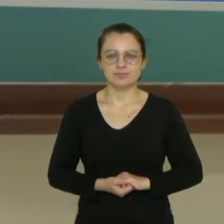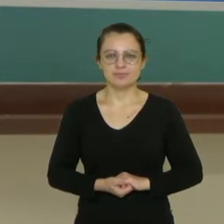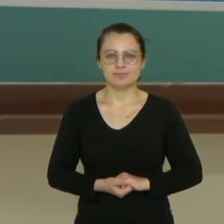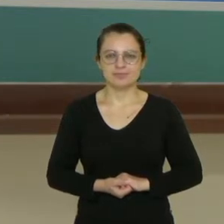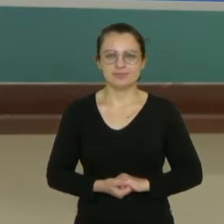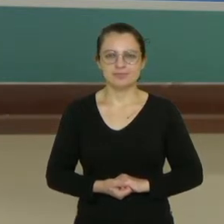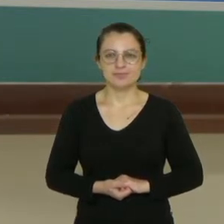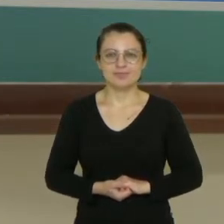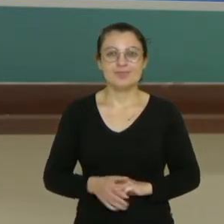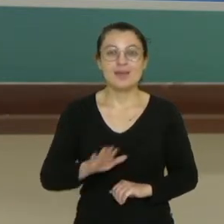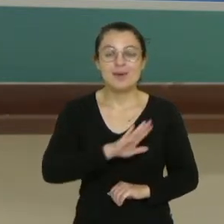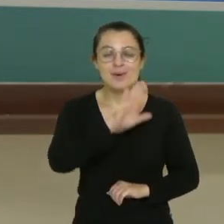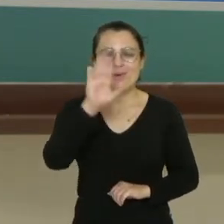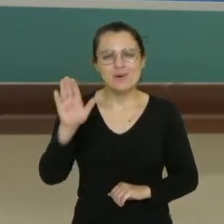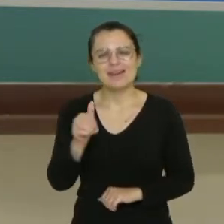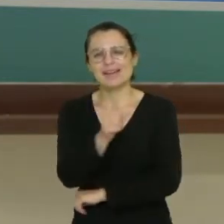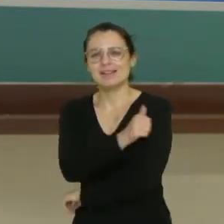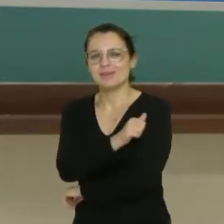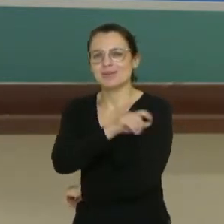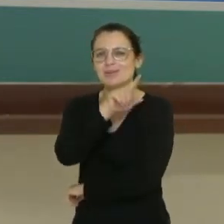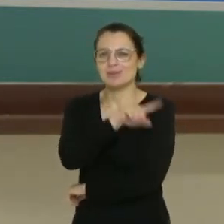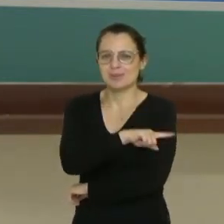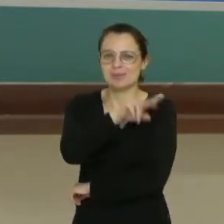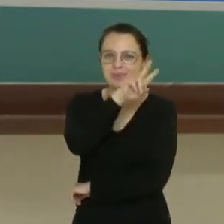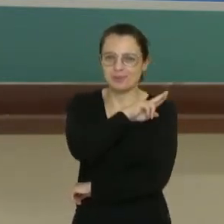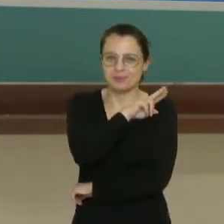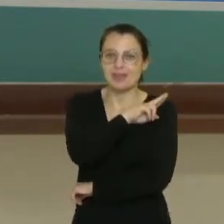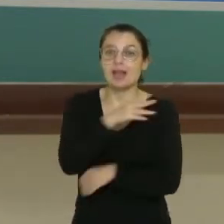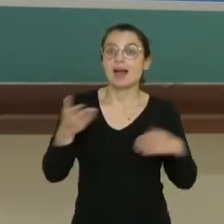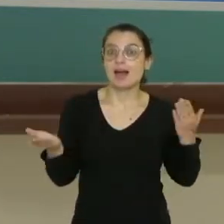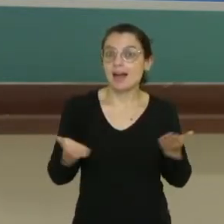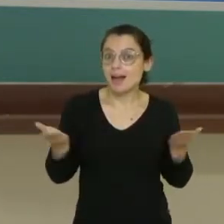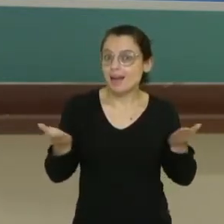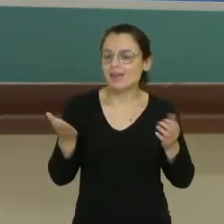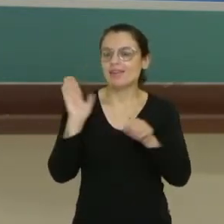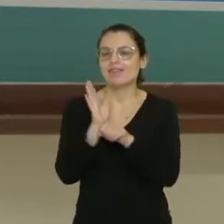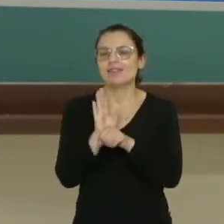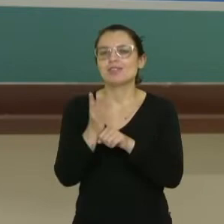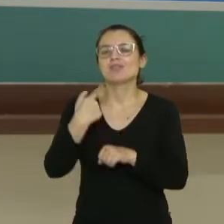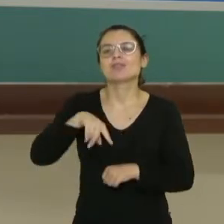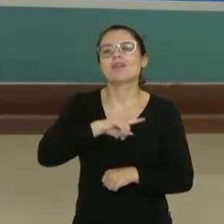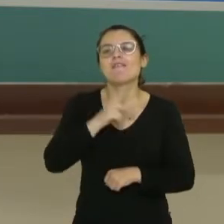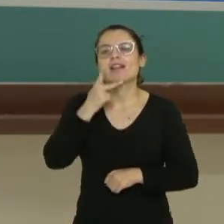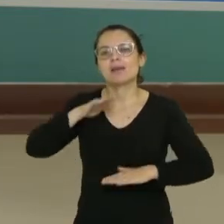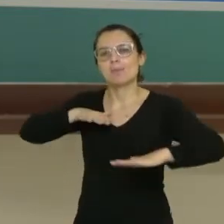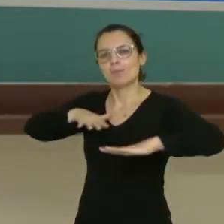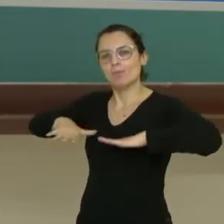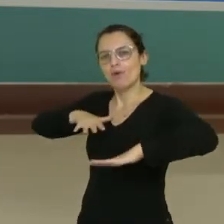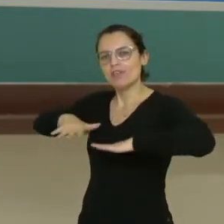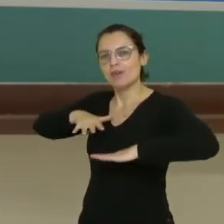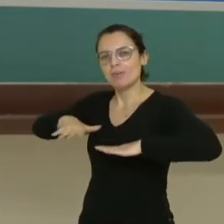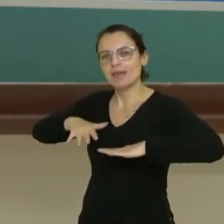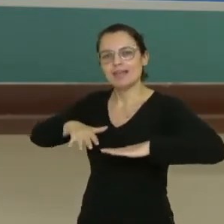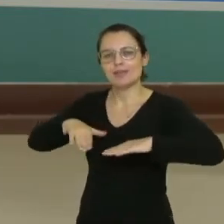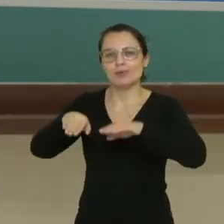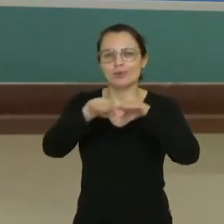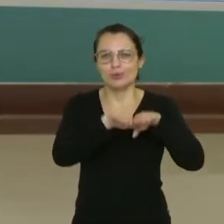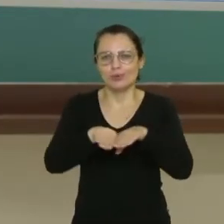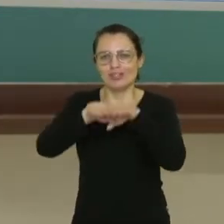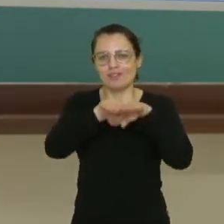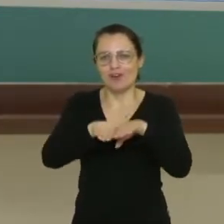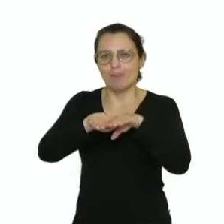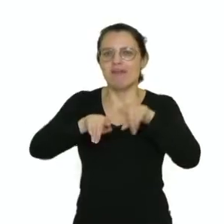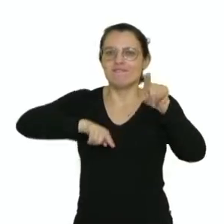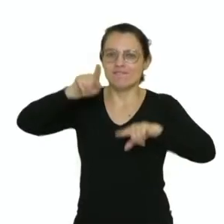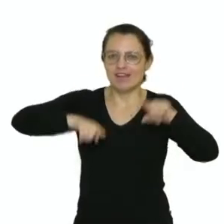Olá estudantes a primeira série nesse vídeo não fala sobre movimento uniformemente variado acompanhe comigo